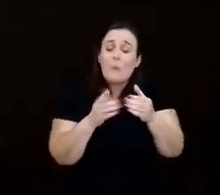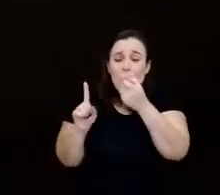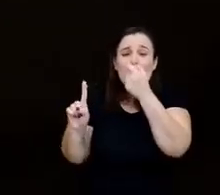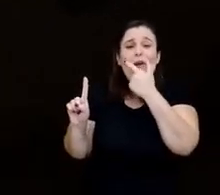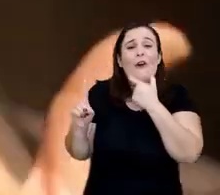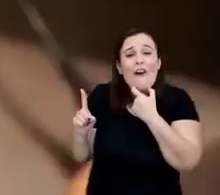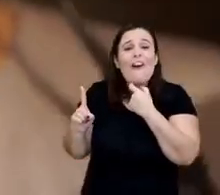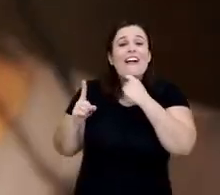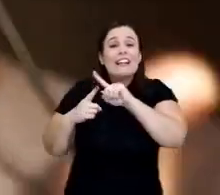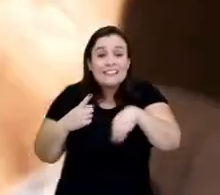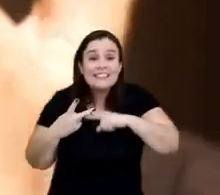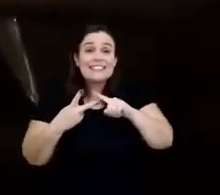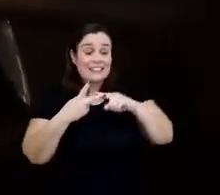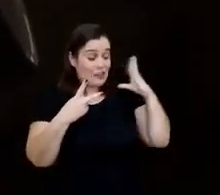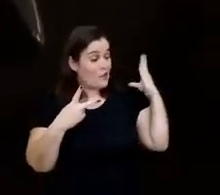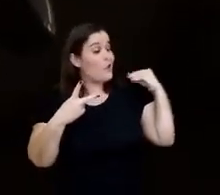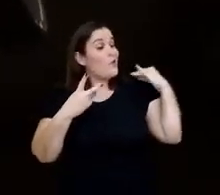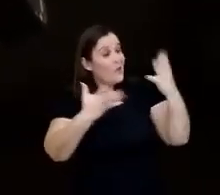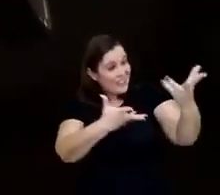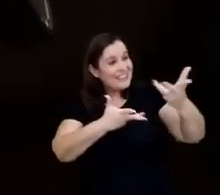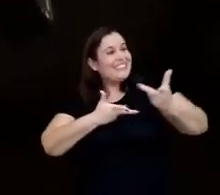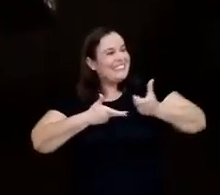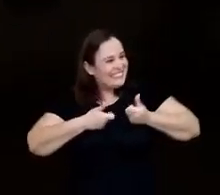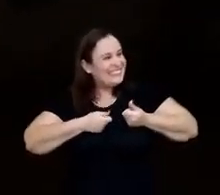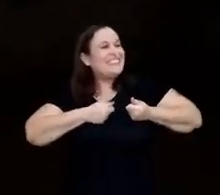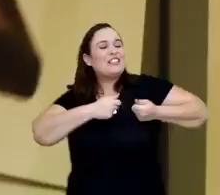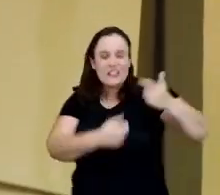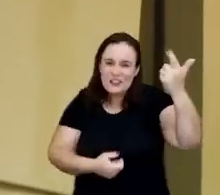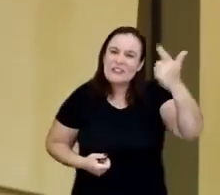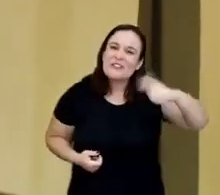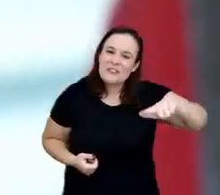Boulos e mandou chamar a Arundina de